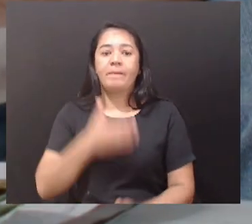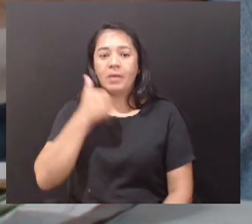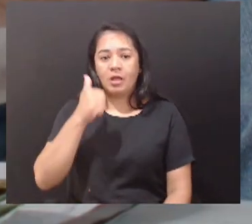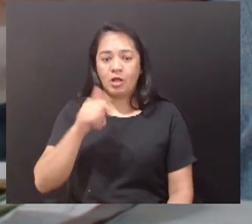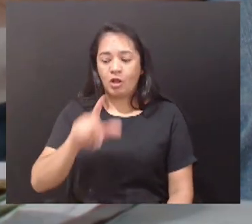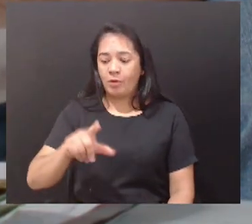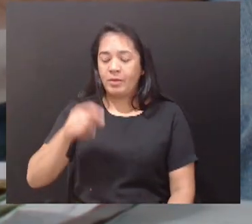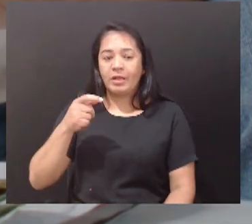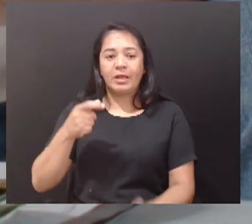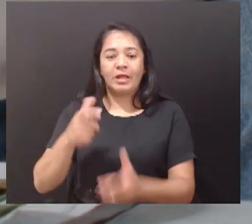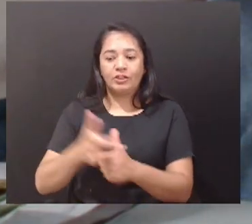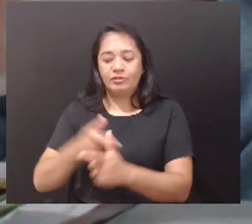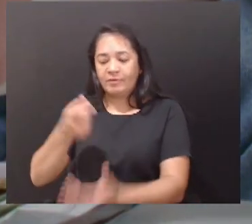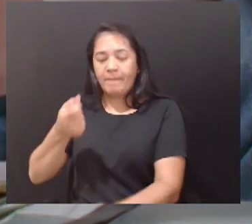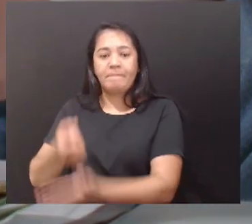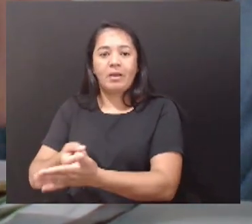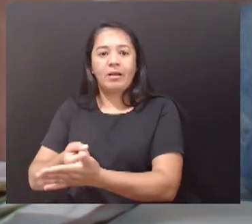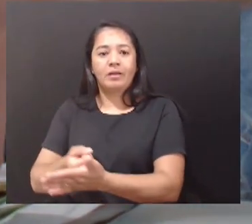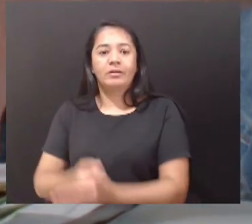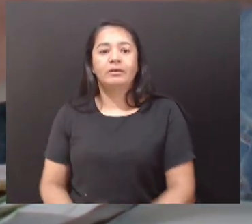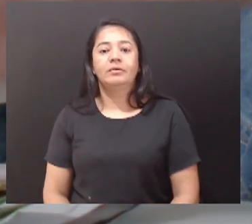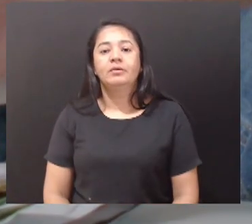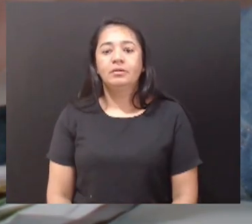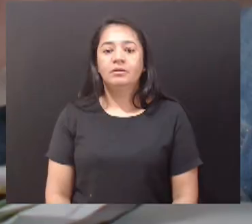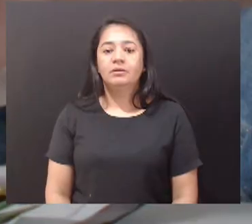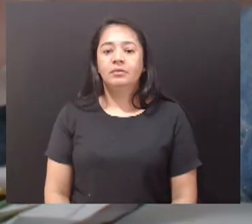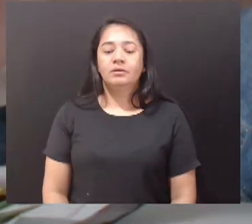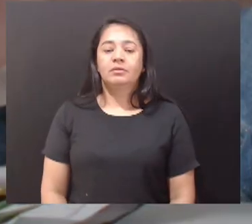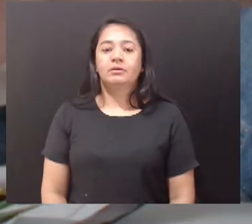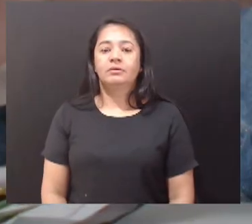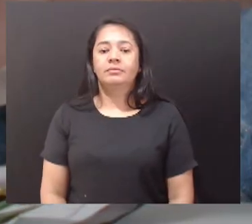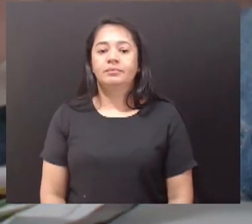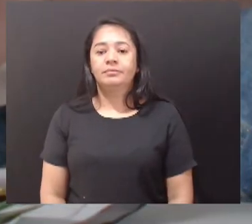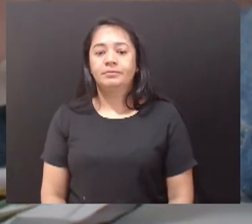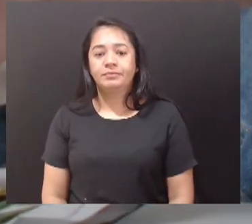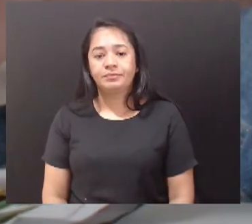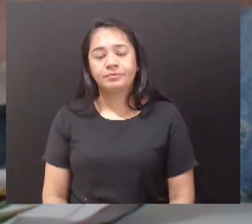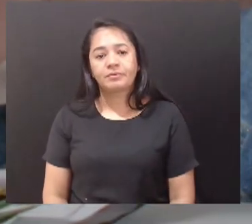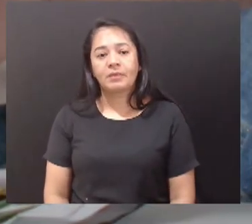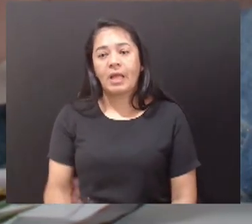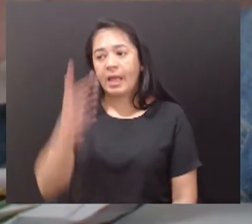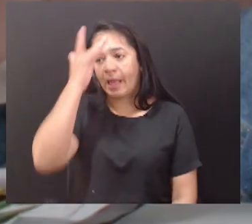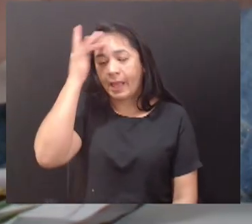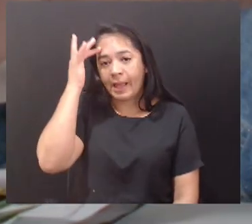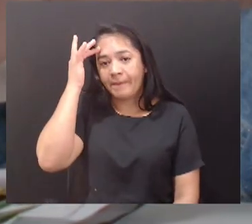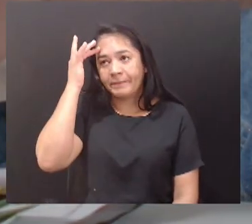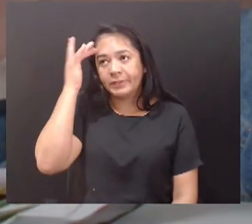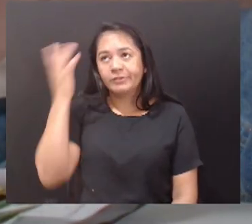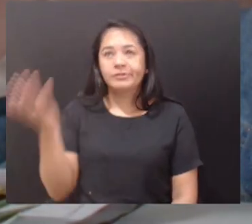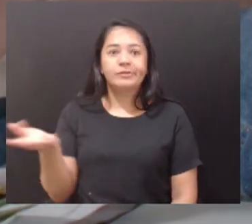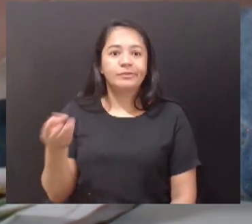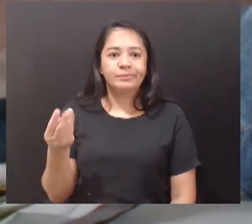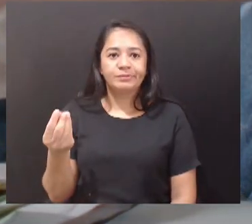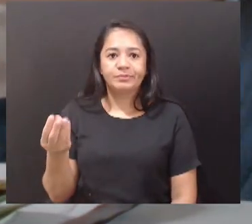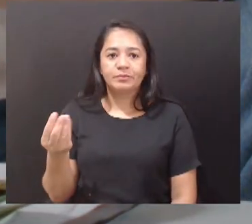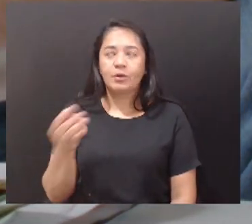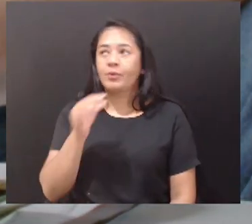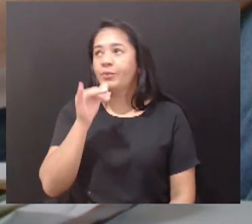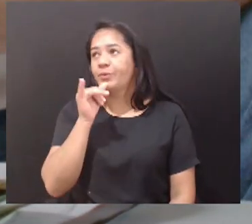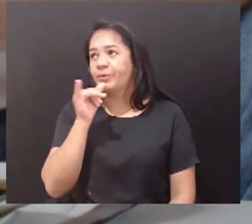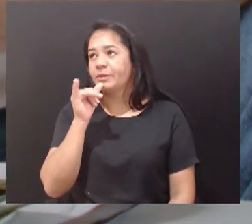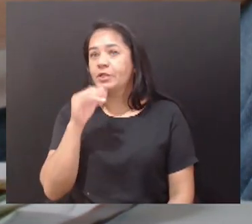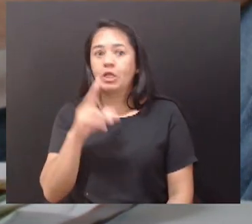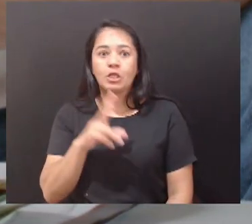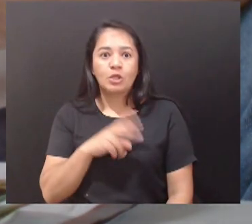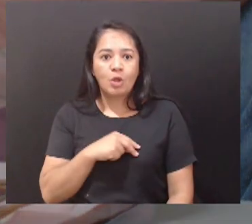dívida para zerar logo isso de fato. E, Ronaldo, e para a pessoa não chegar a esse ponto, né, de, por exemplo, nossa, eu